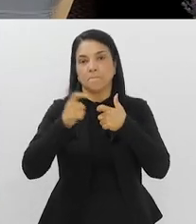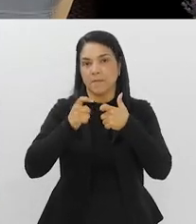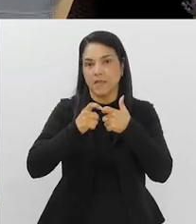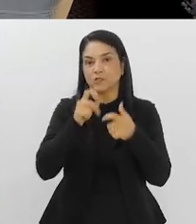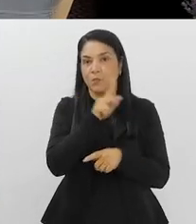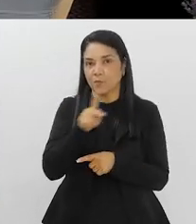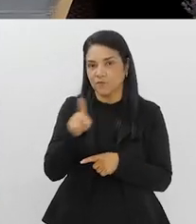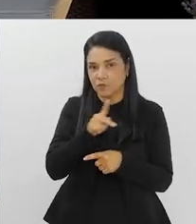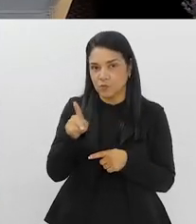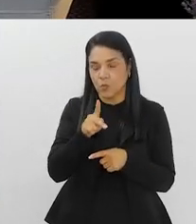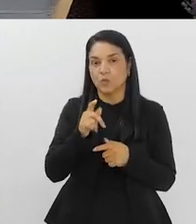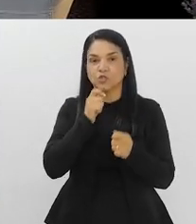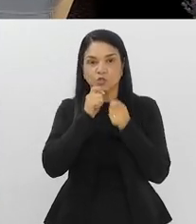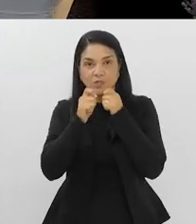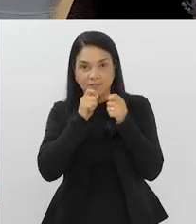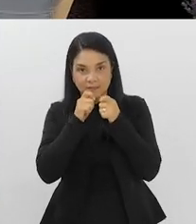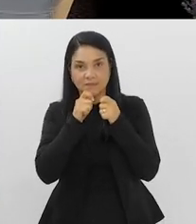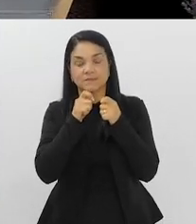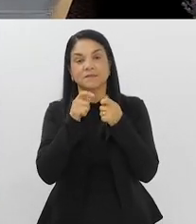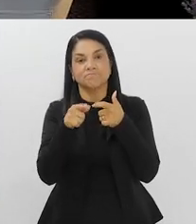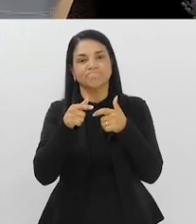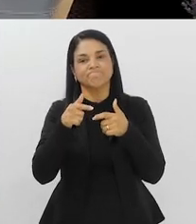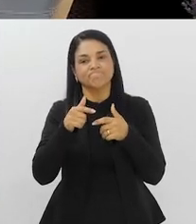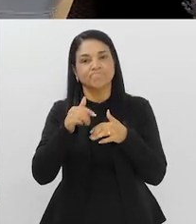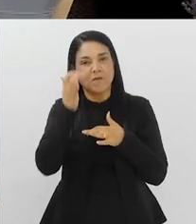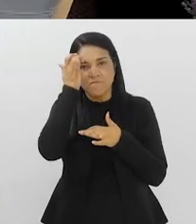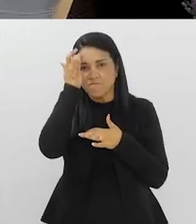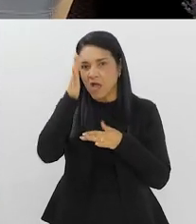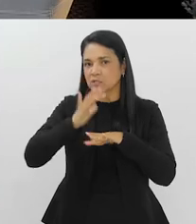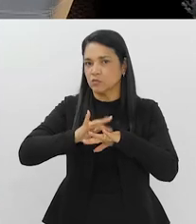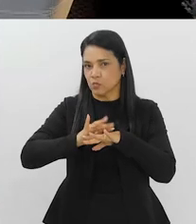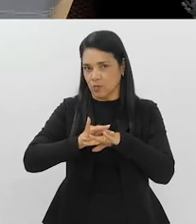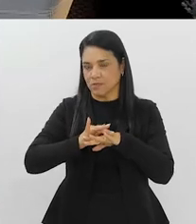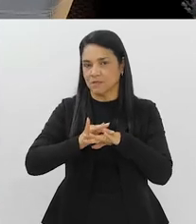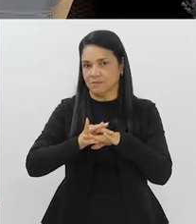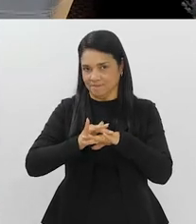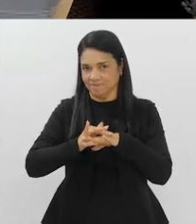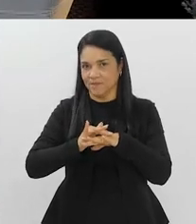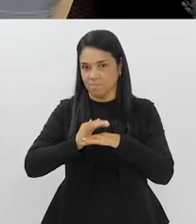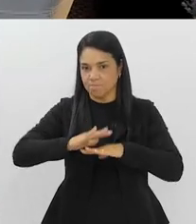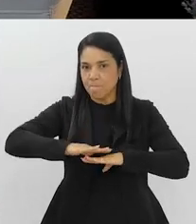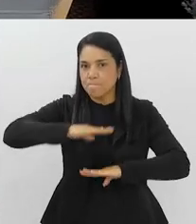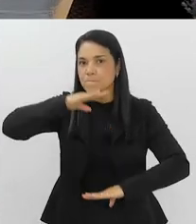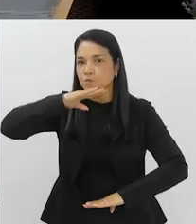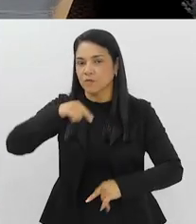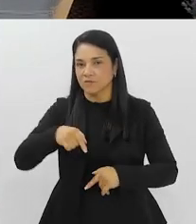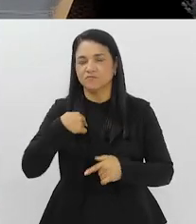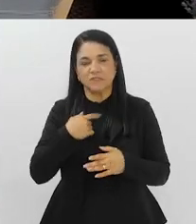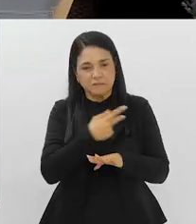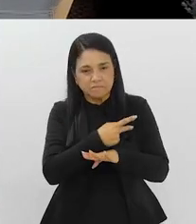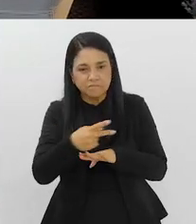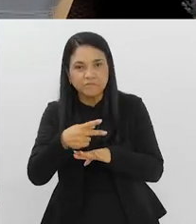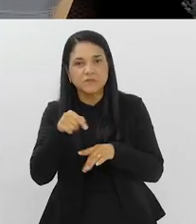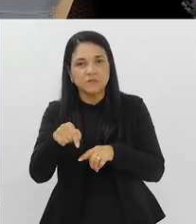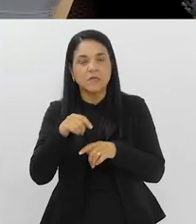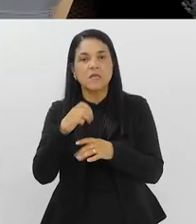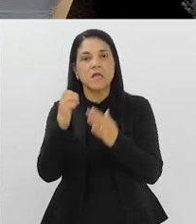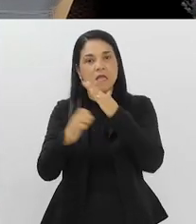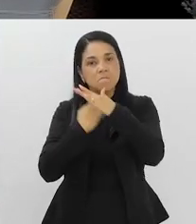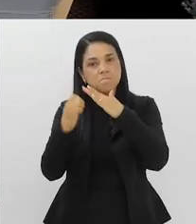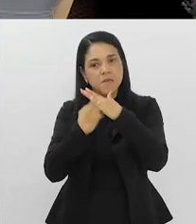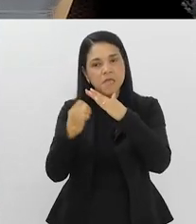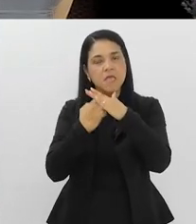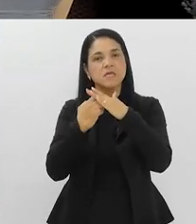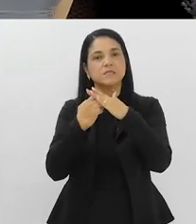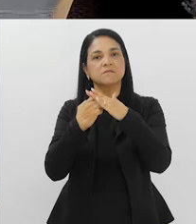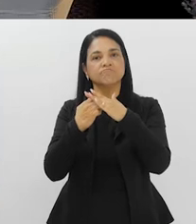médico, professor, né? Vocês já vão com uma pegada já de ir nessas empresas que podem ser